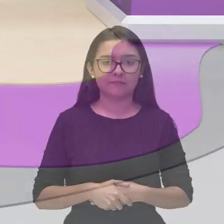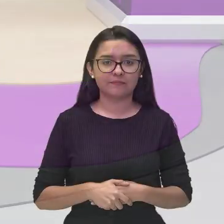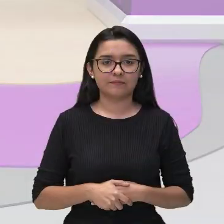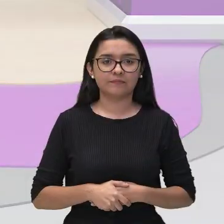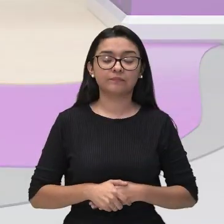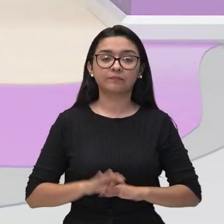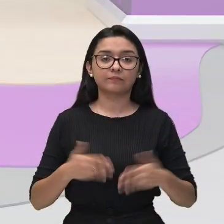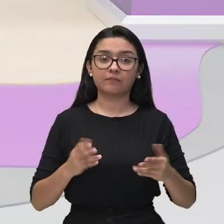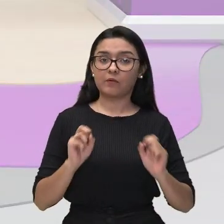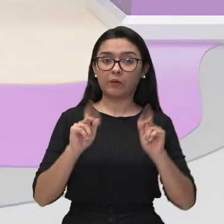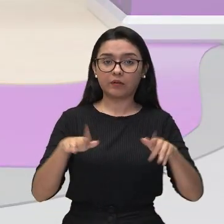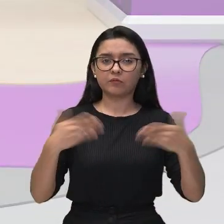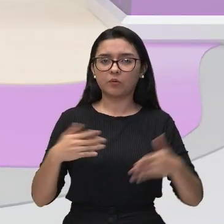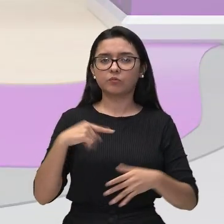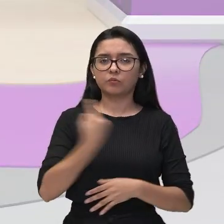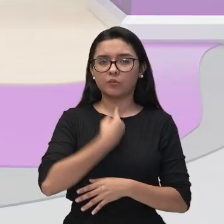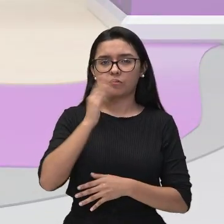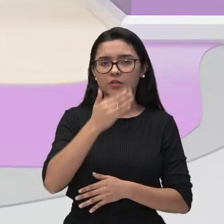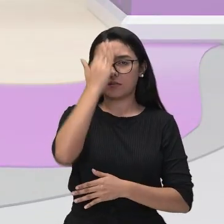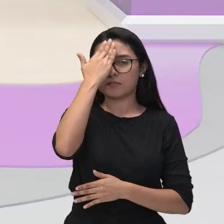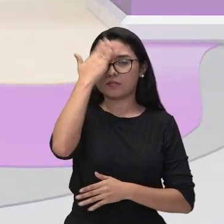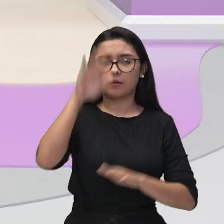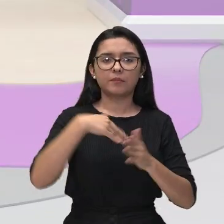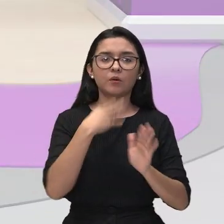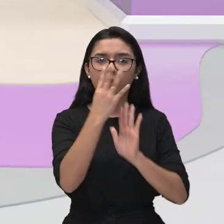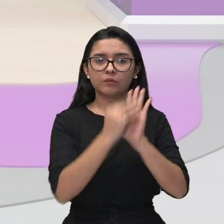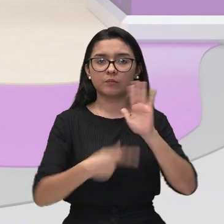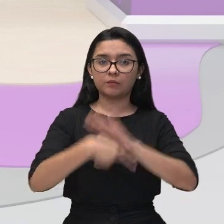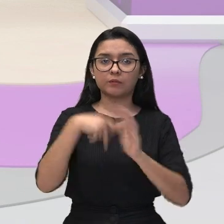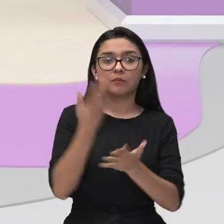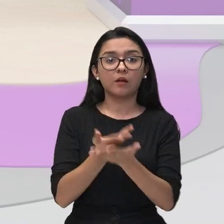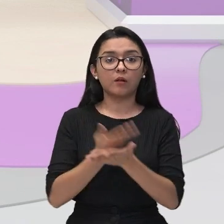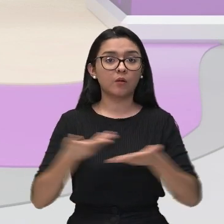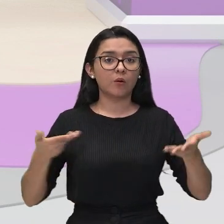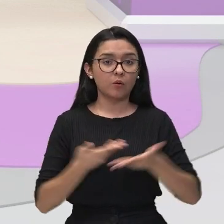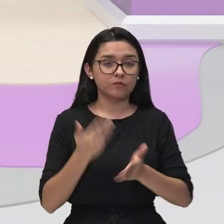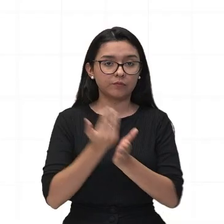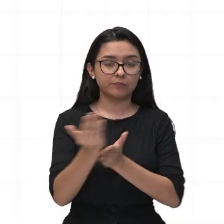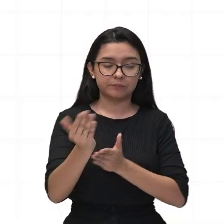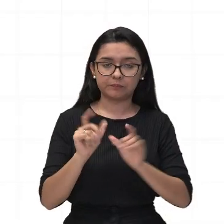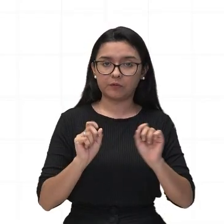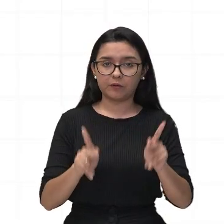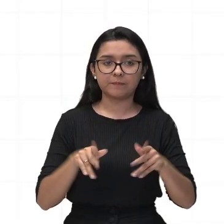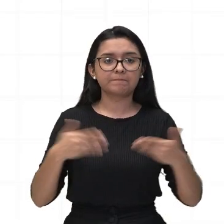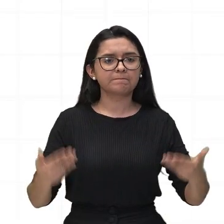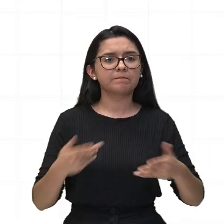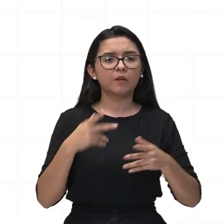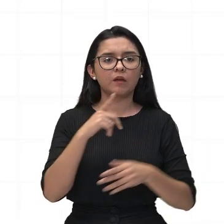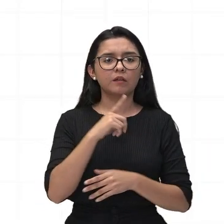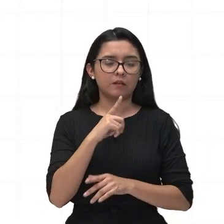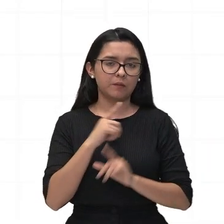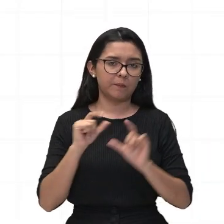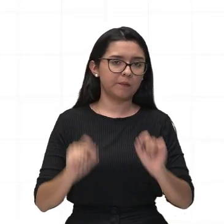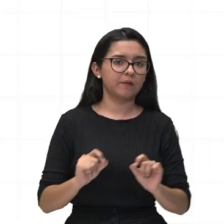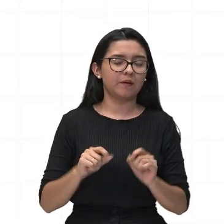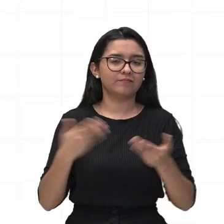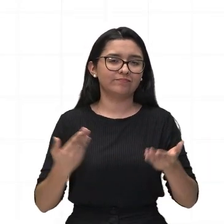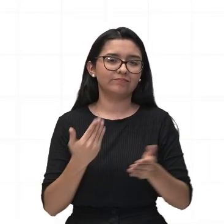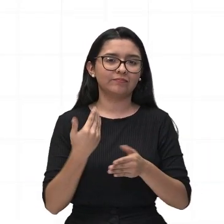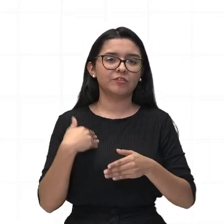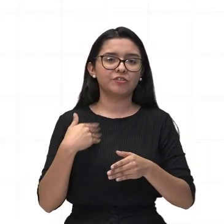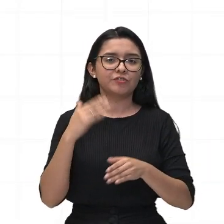Muito bem, agora que temos conhecimento do conteúdo da nossa aula, vamos dar início à mesma. Então, como é de praxe,